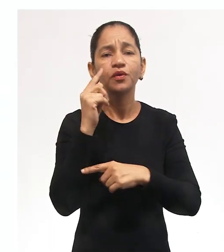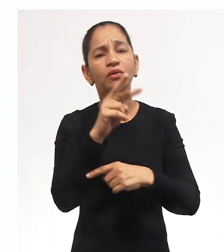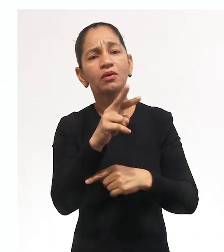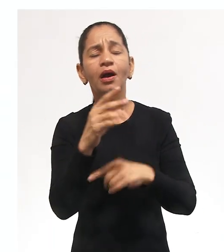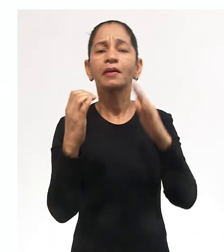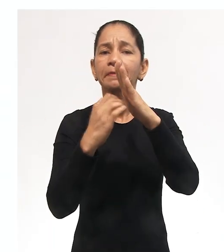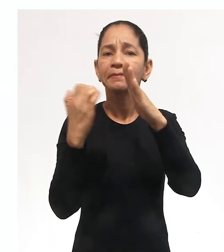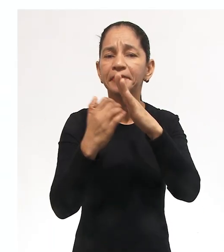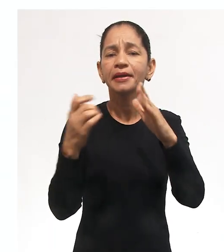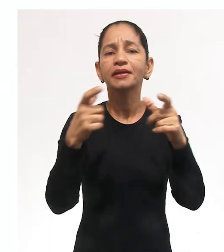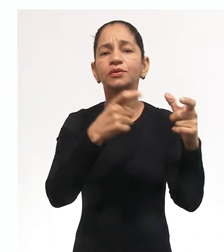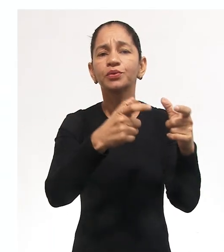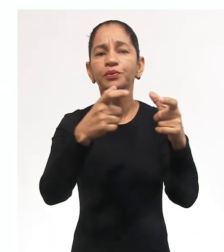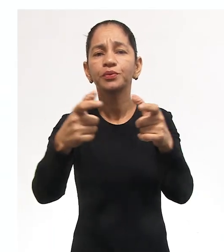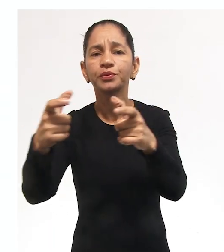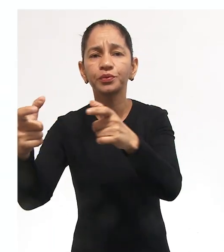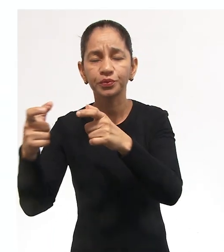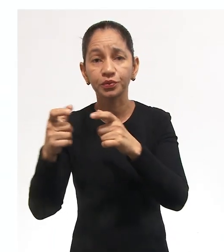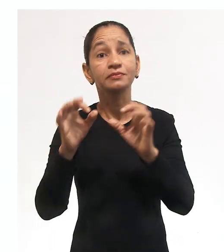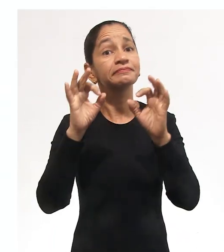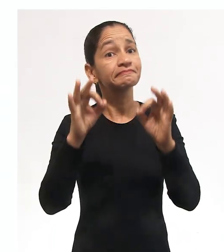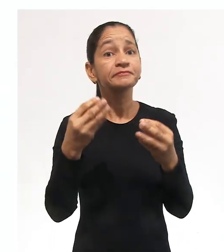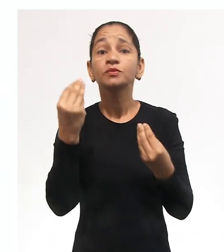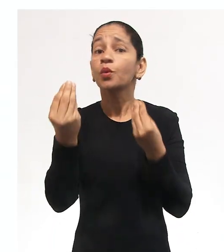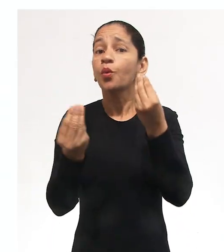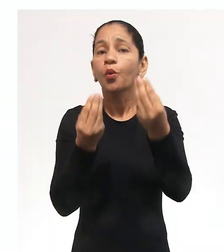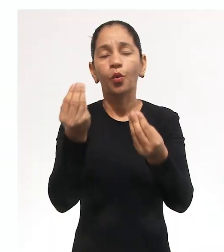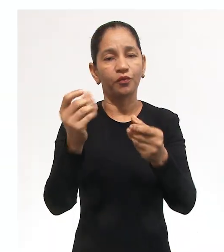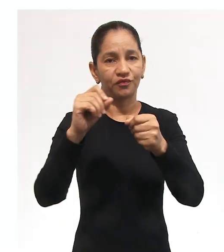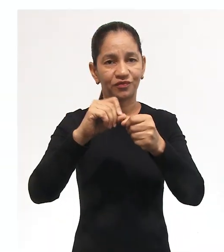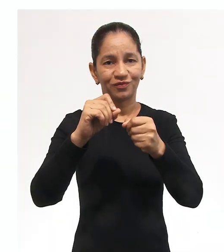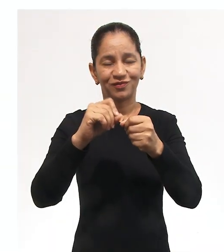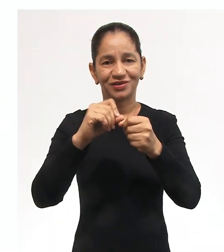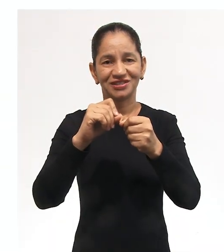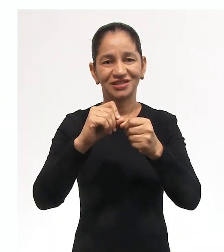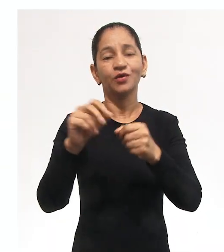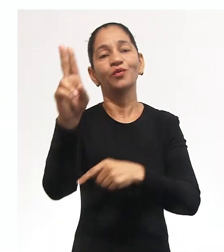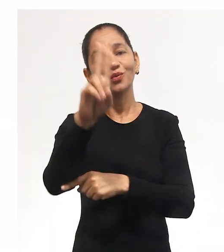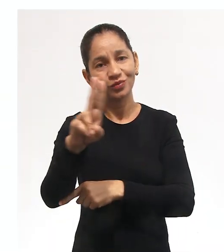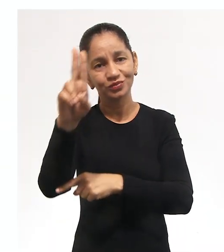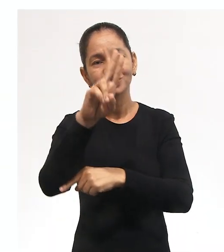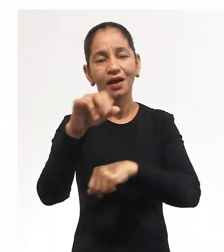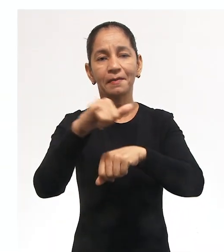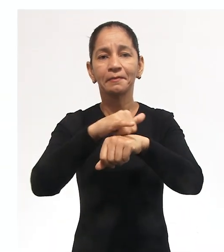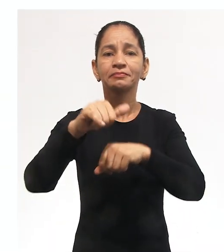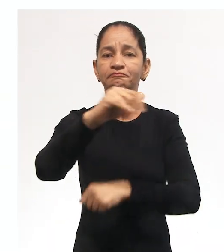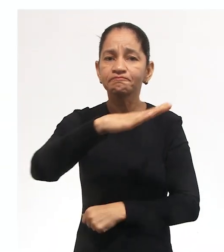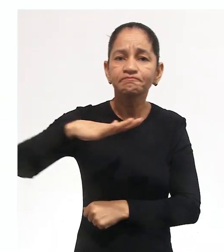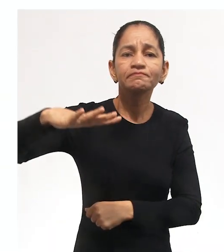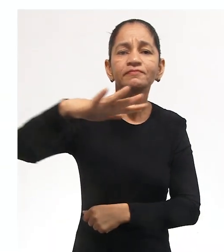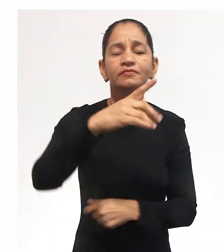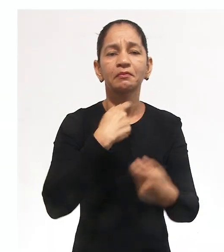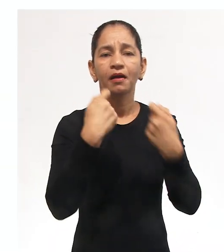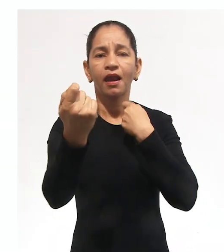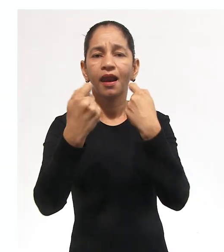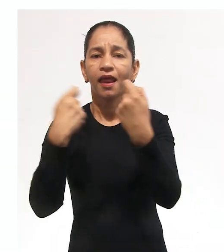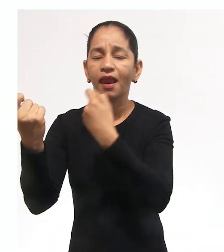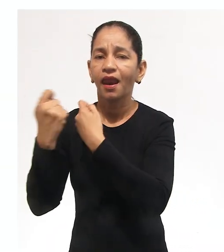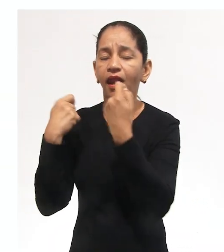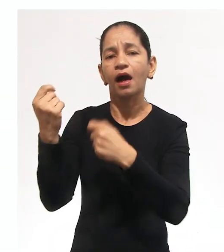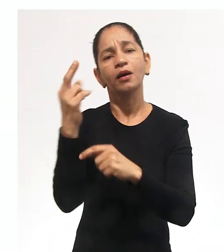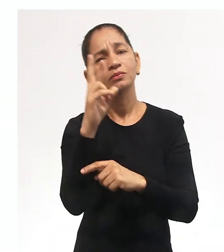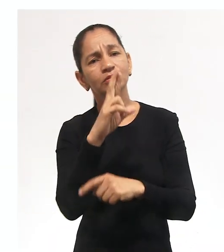demanda investigação, ok? Como fazer, né? Aplicar uma pesquisa de campo, certo? Entrevista,